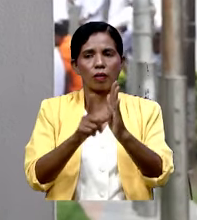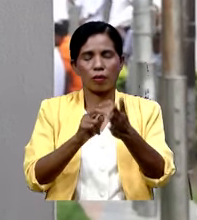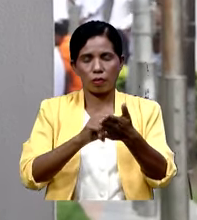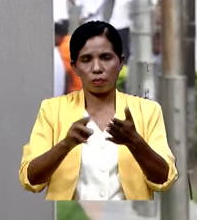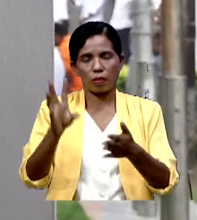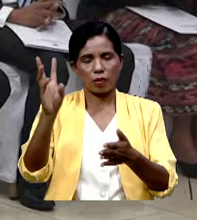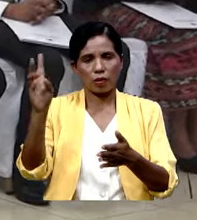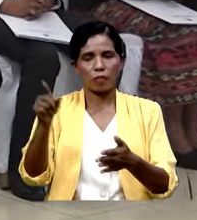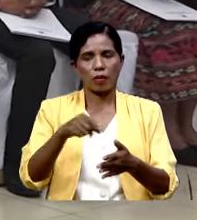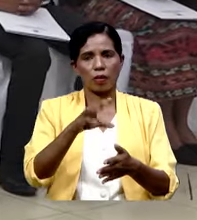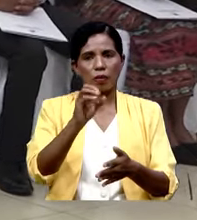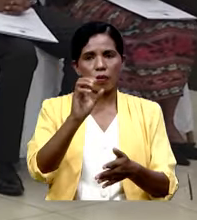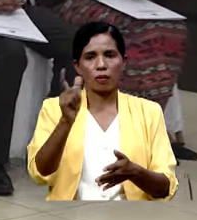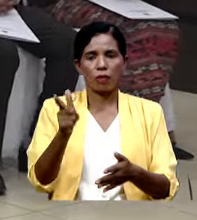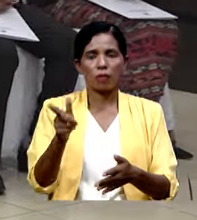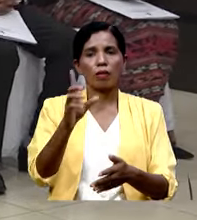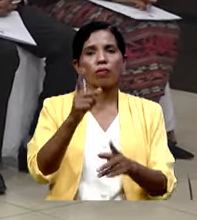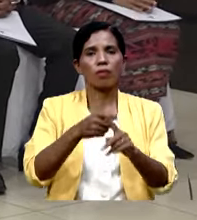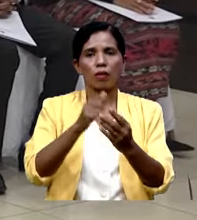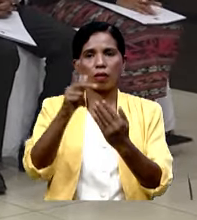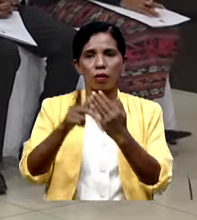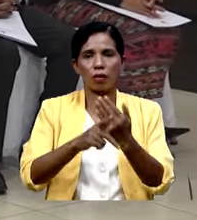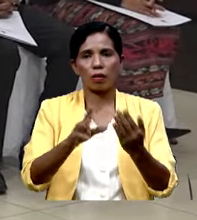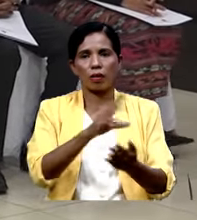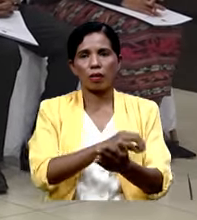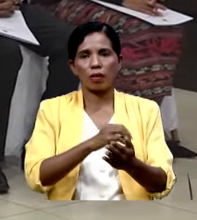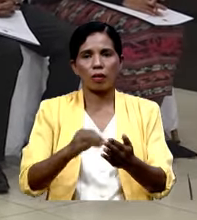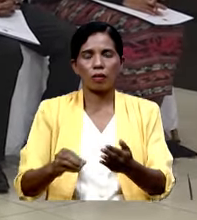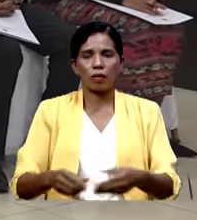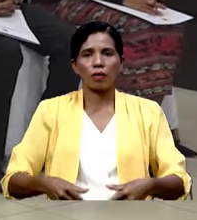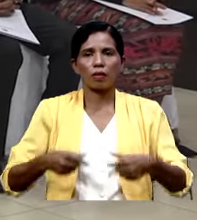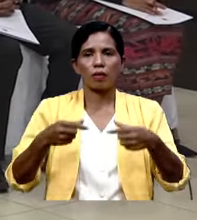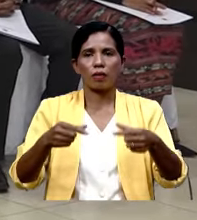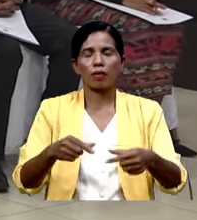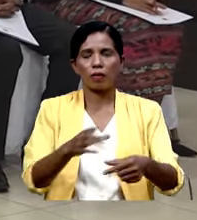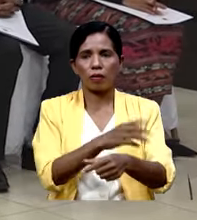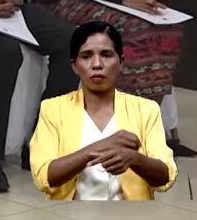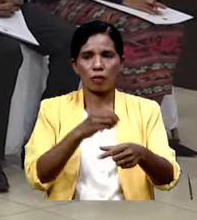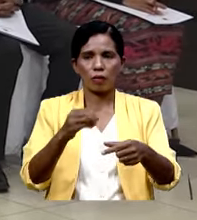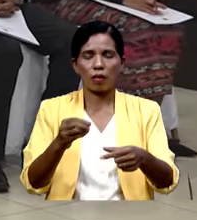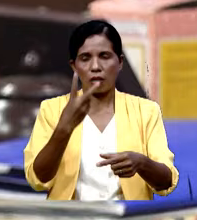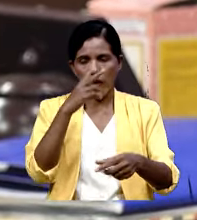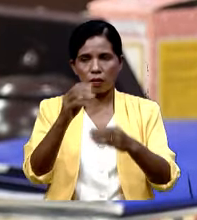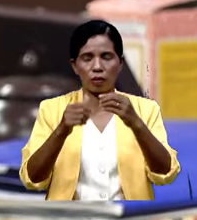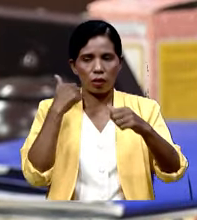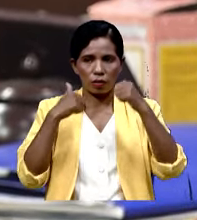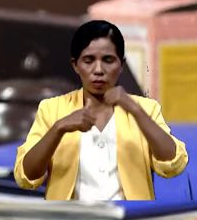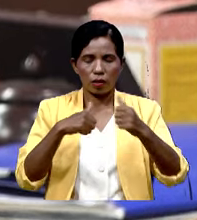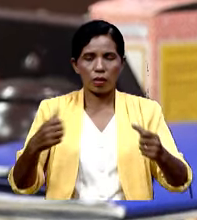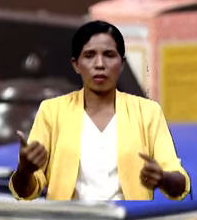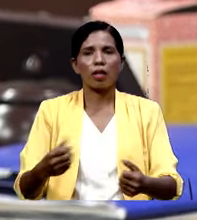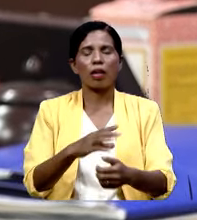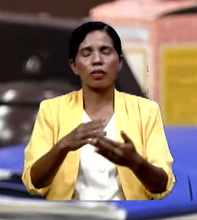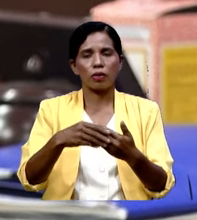para ringrosan resinen lorong ronulu fulan abril, regime juridiku, licenciamento, exploração no controla ba atividade jogos social